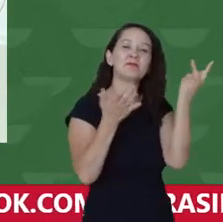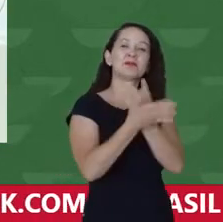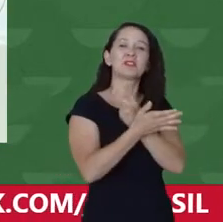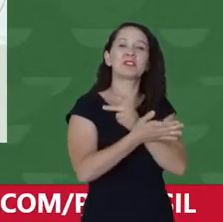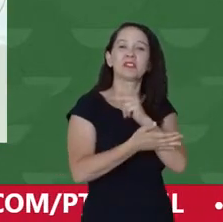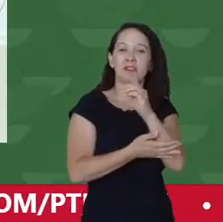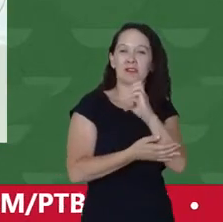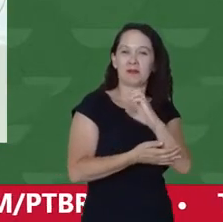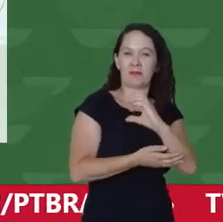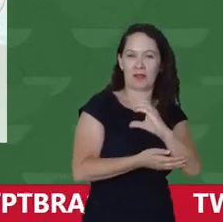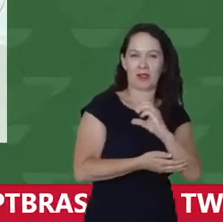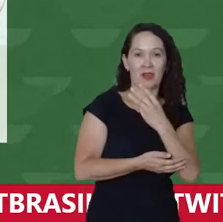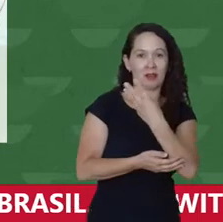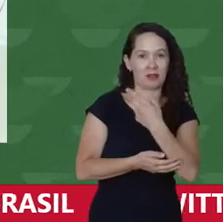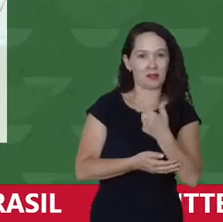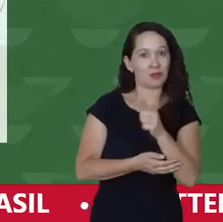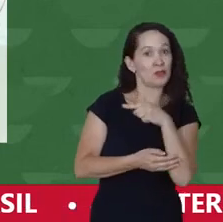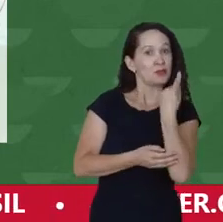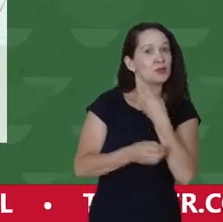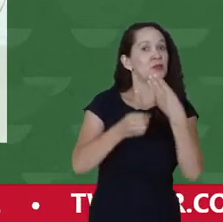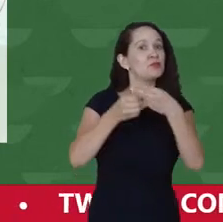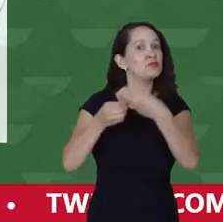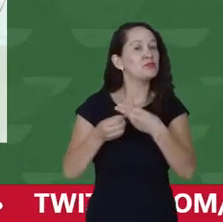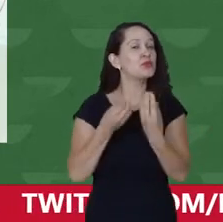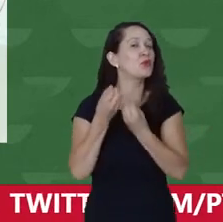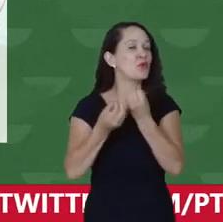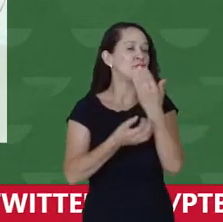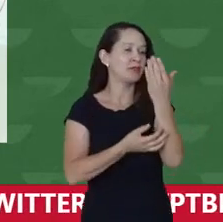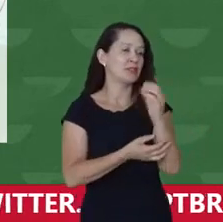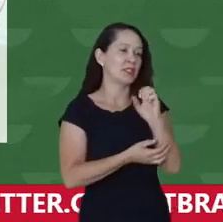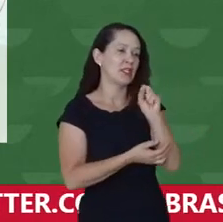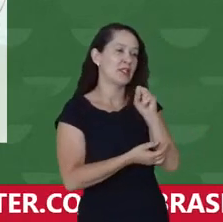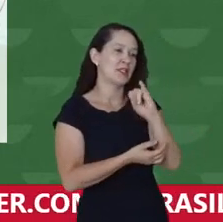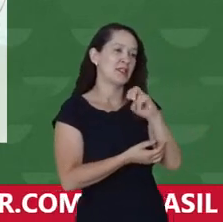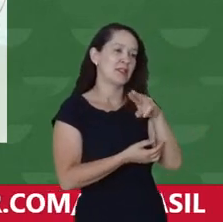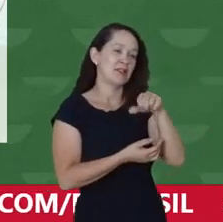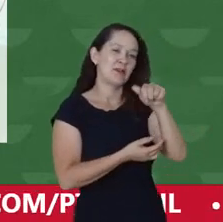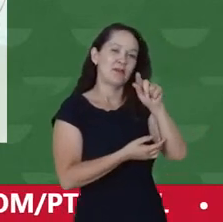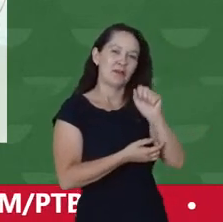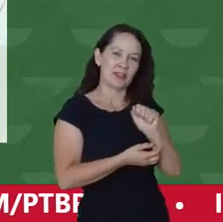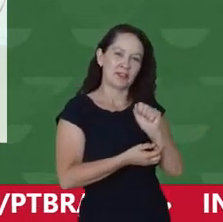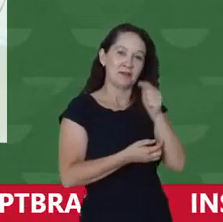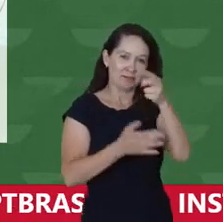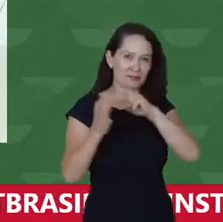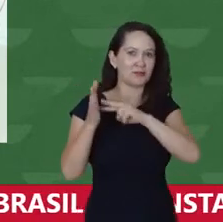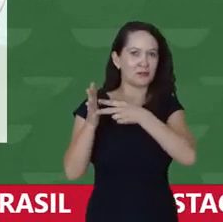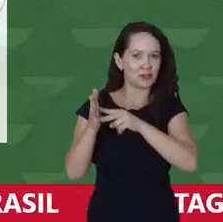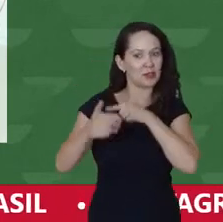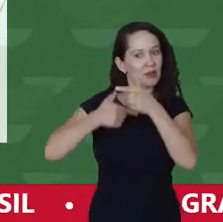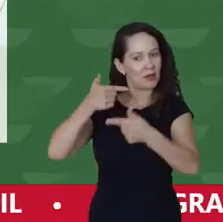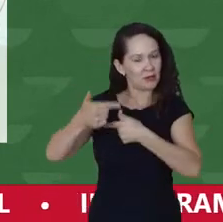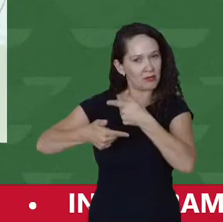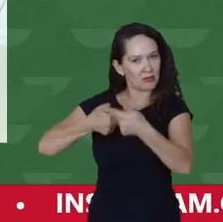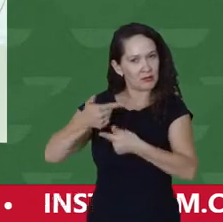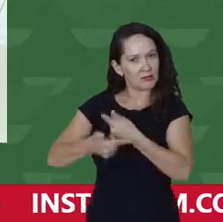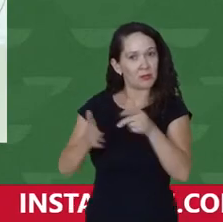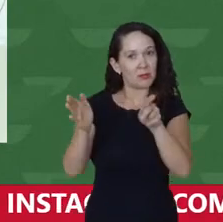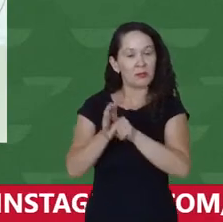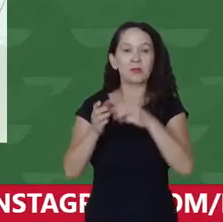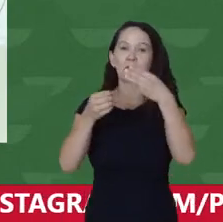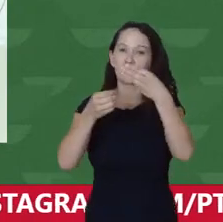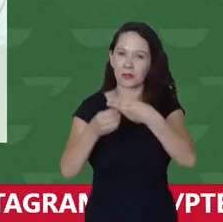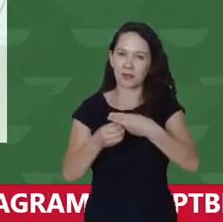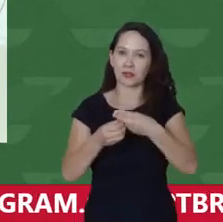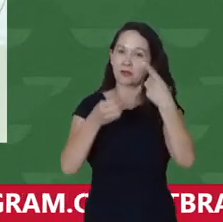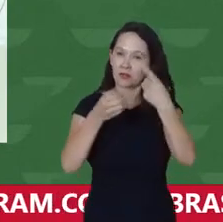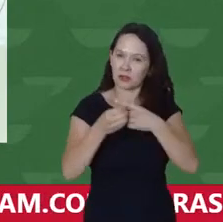essa PEC 32, nos nossos municípios, Silvana? Você que é de um sindicato de trabalhadores do município, de uma